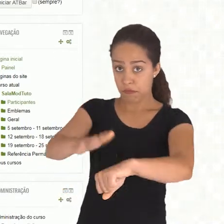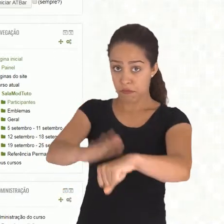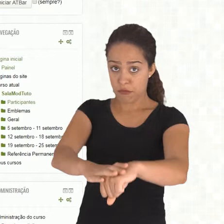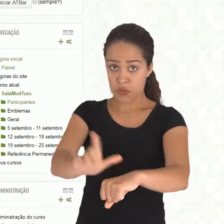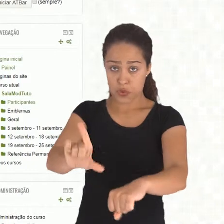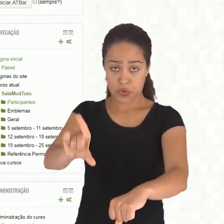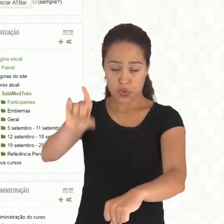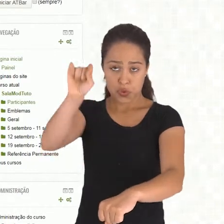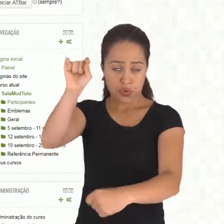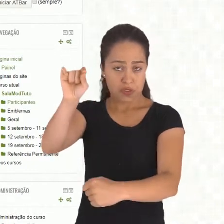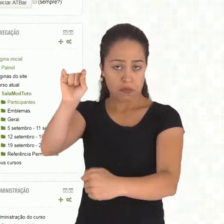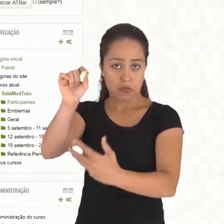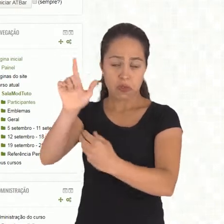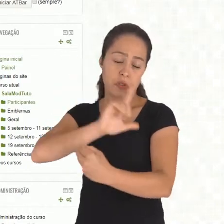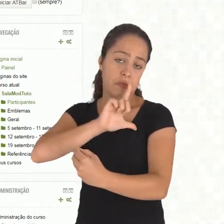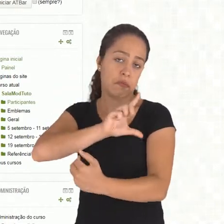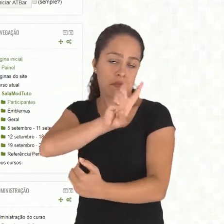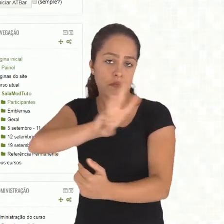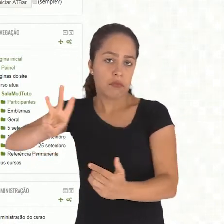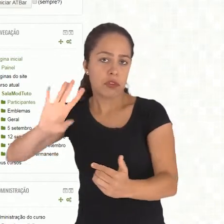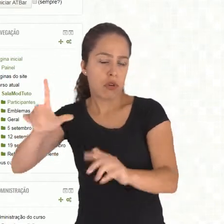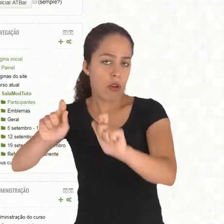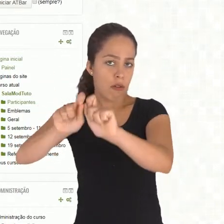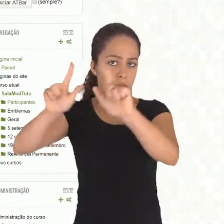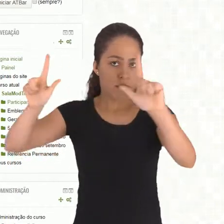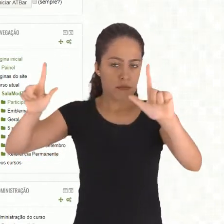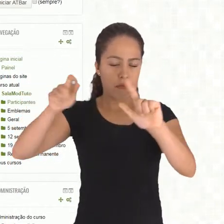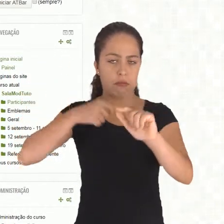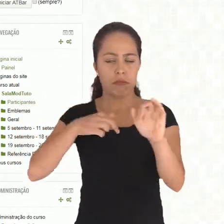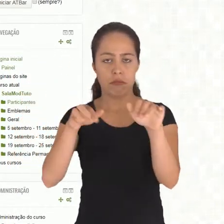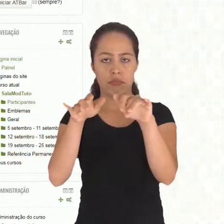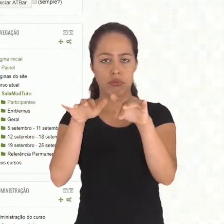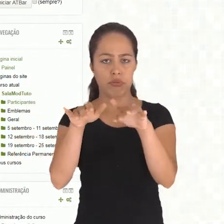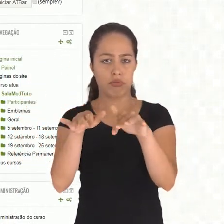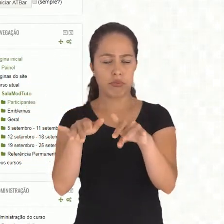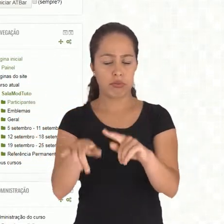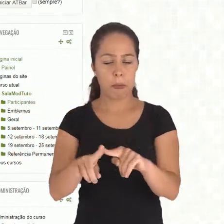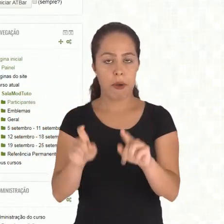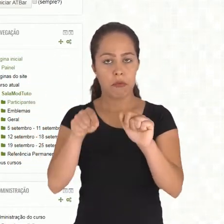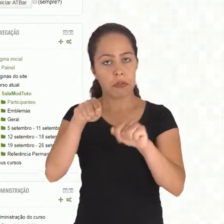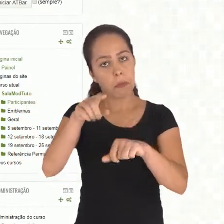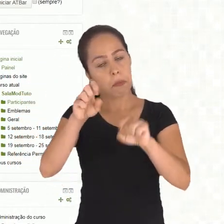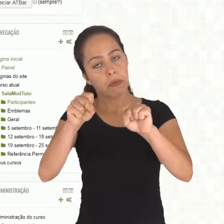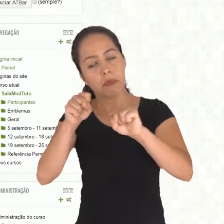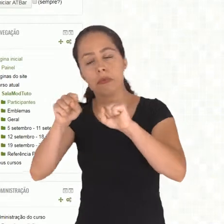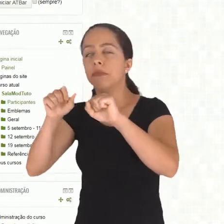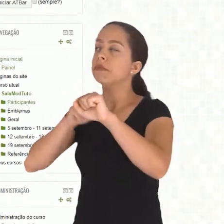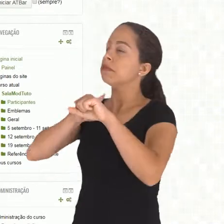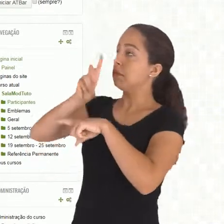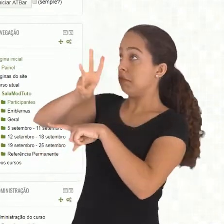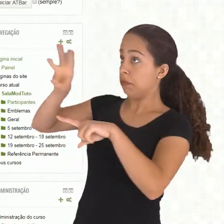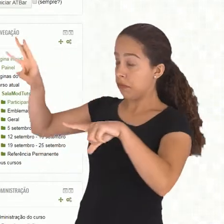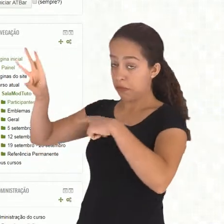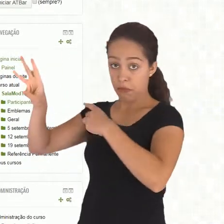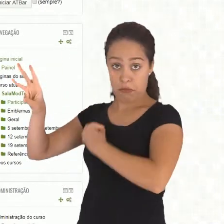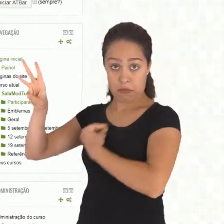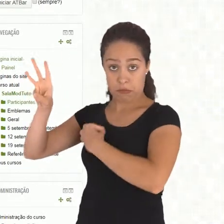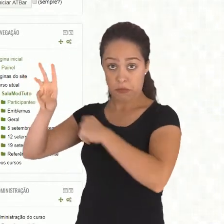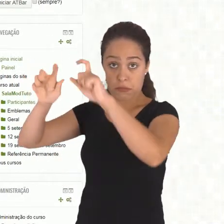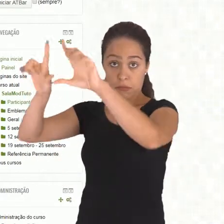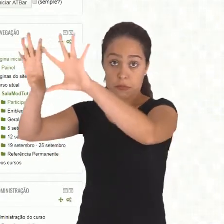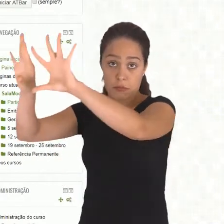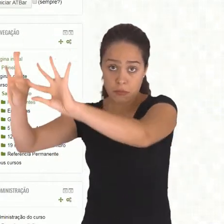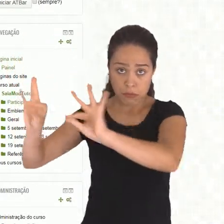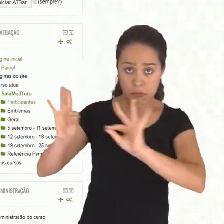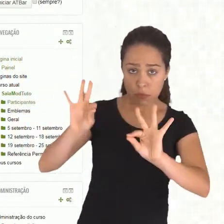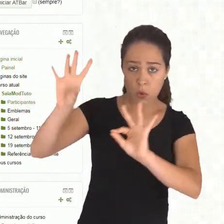que muito provavelmente você vai escolher de alguma página que já esteja aberta. Eu estou escrevendo aqui, mas você pode dar